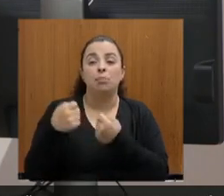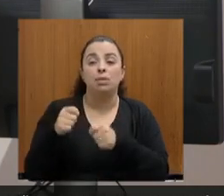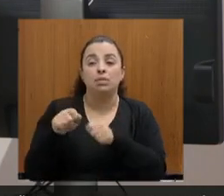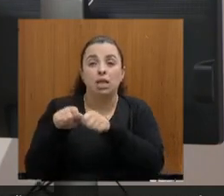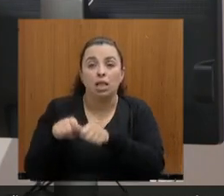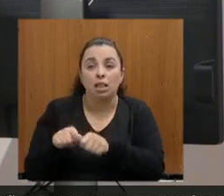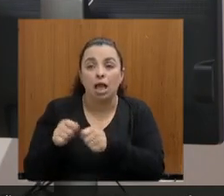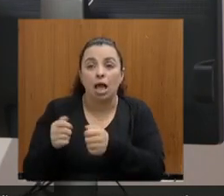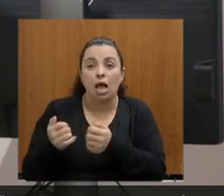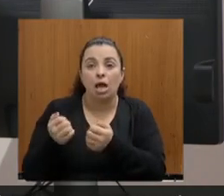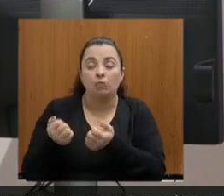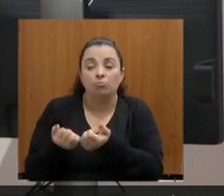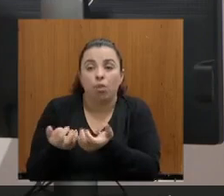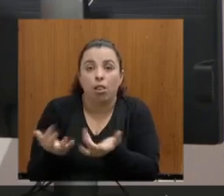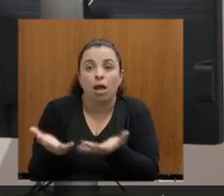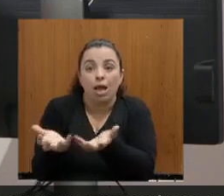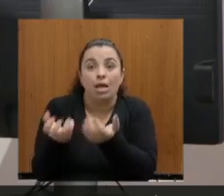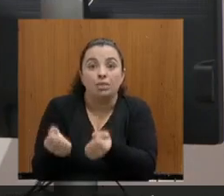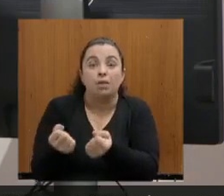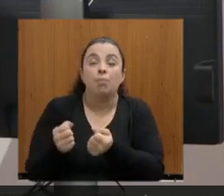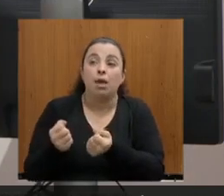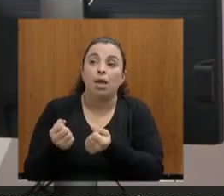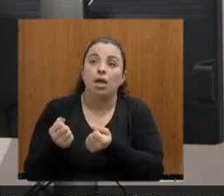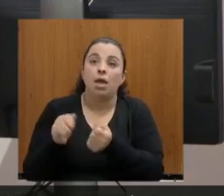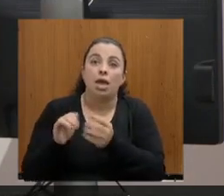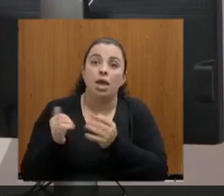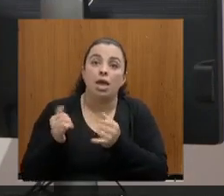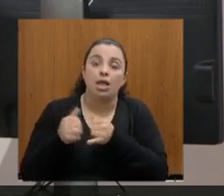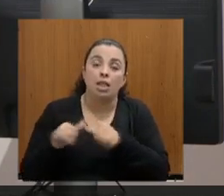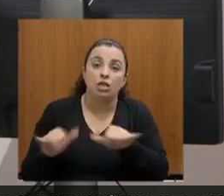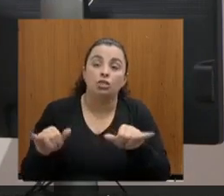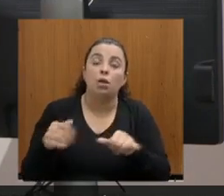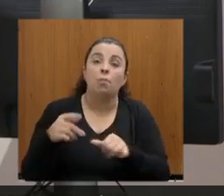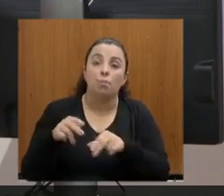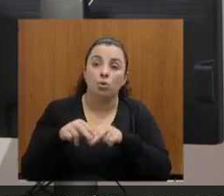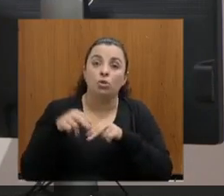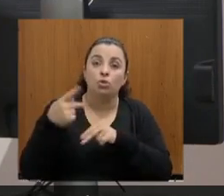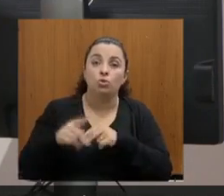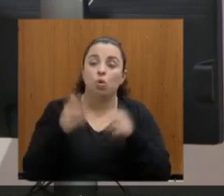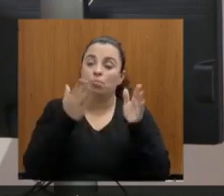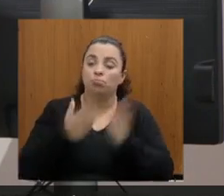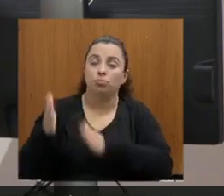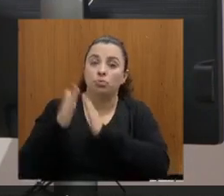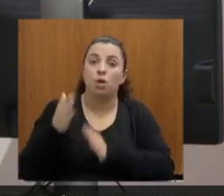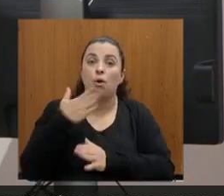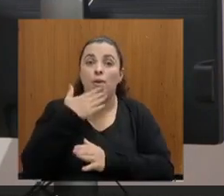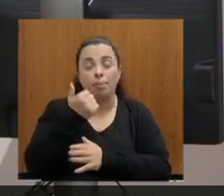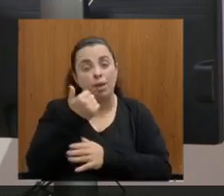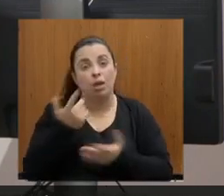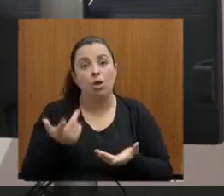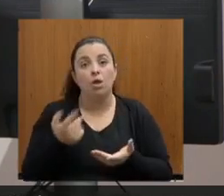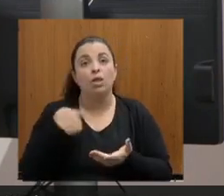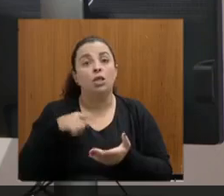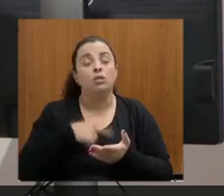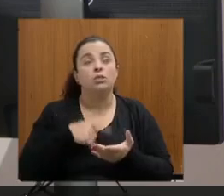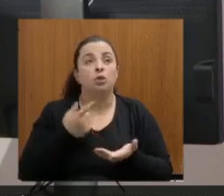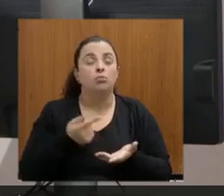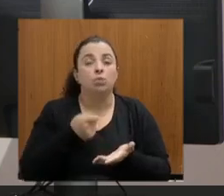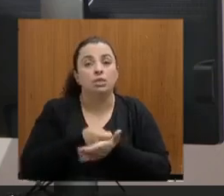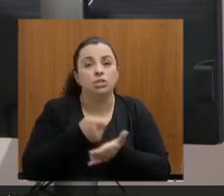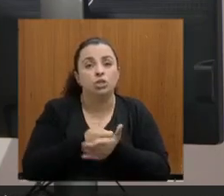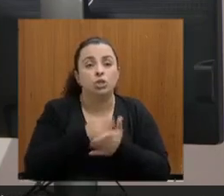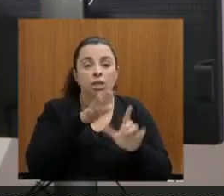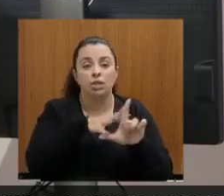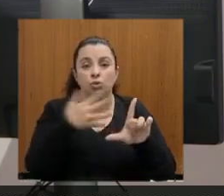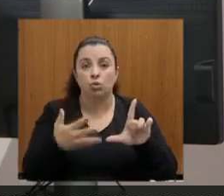desenvolvimento então é uma região que nós cobramos né insistimos aí para que o cronograma seja cumprido e aproveitamos